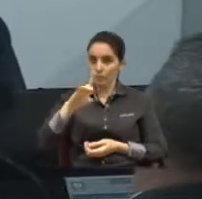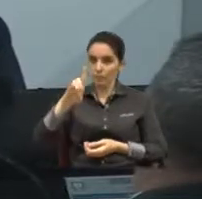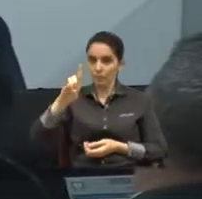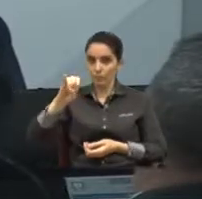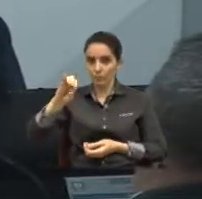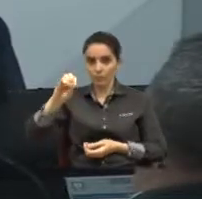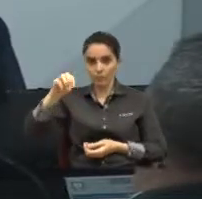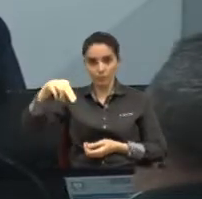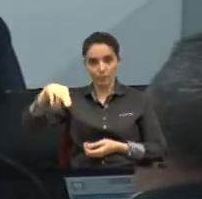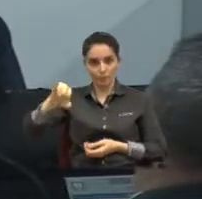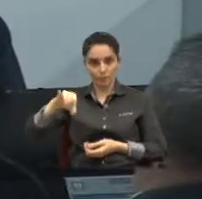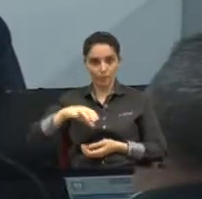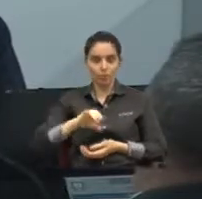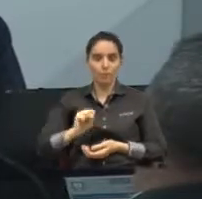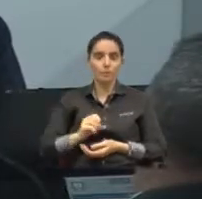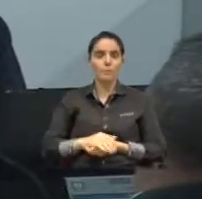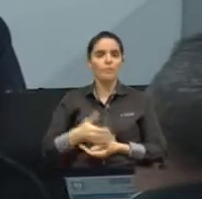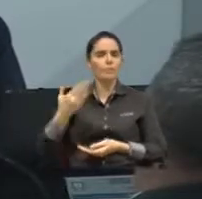tinha 18 anos.